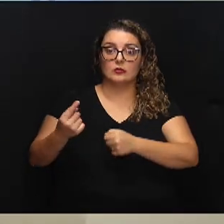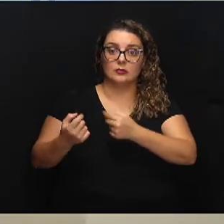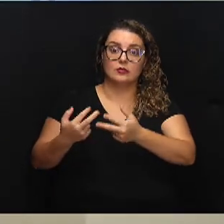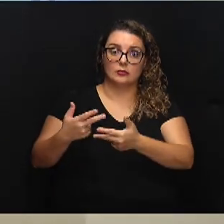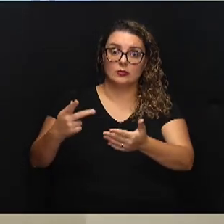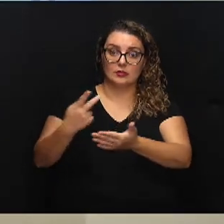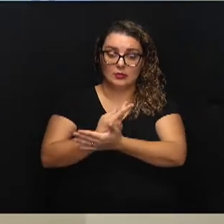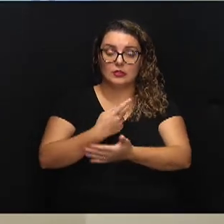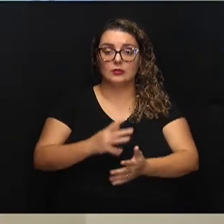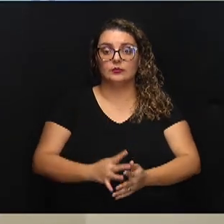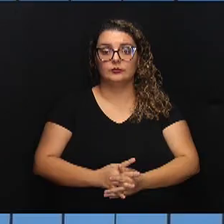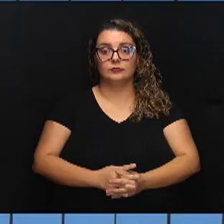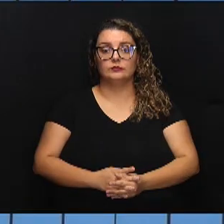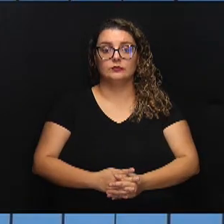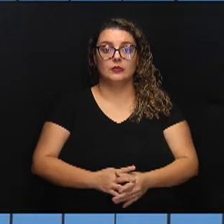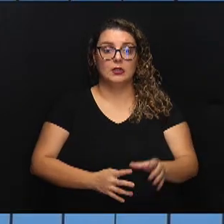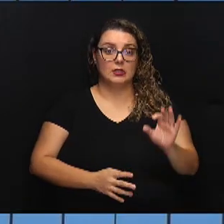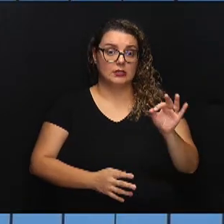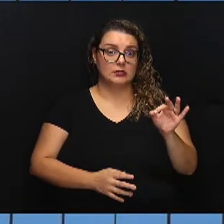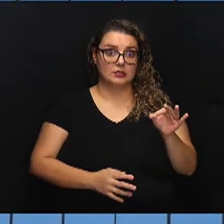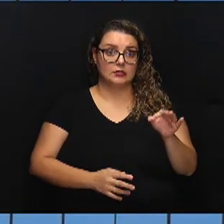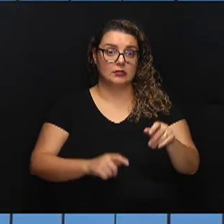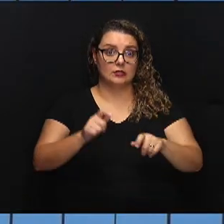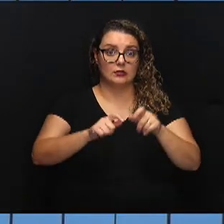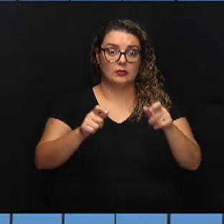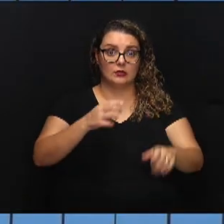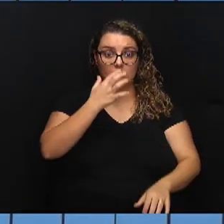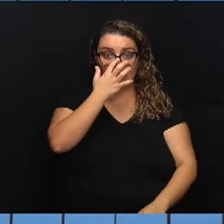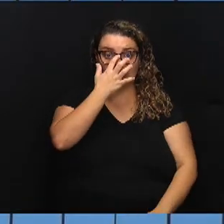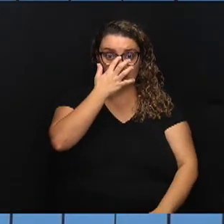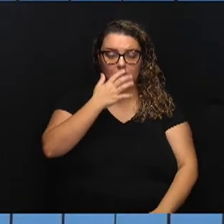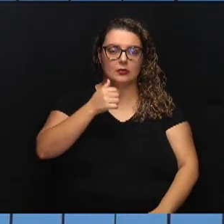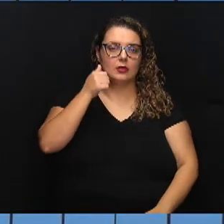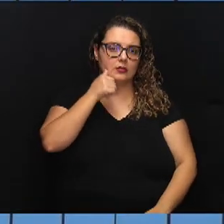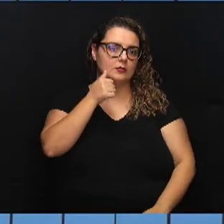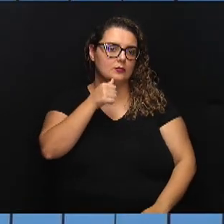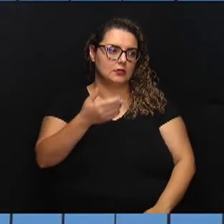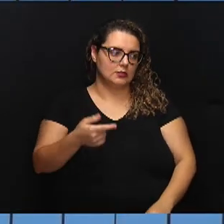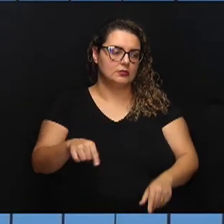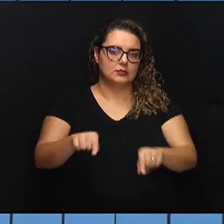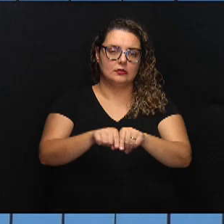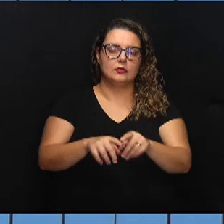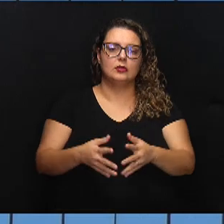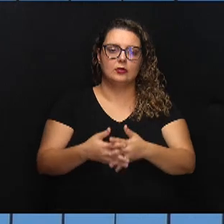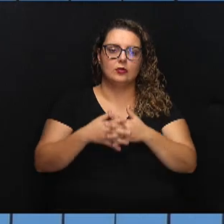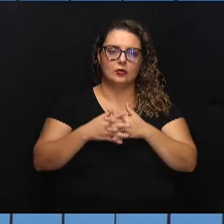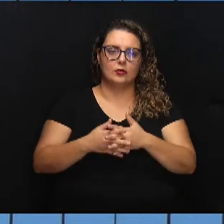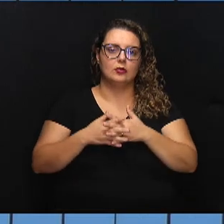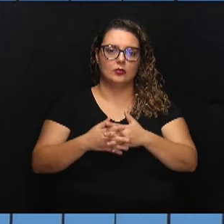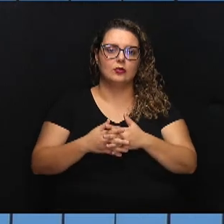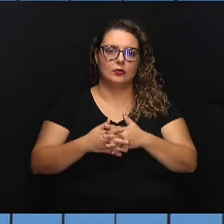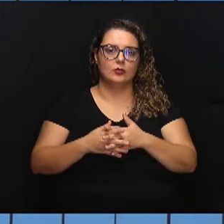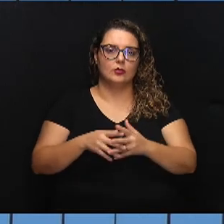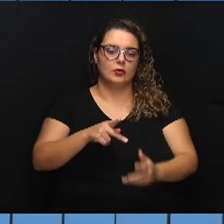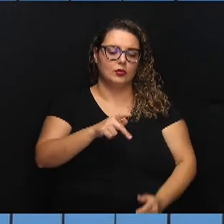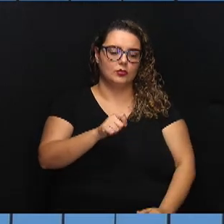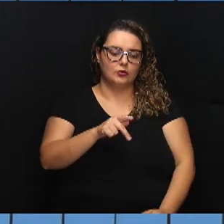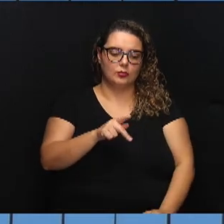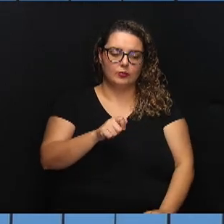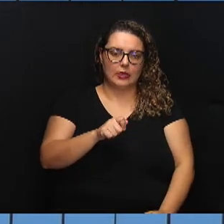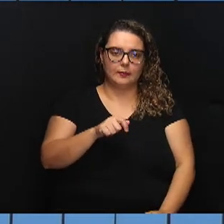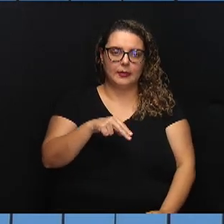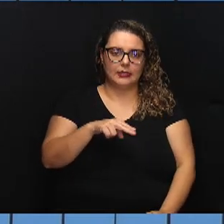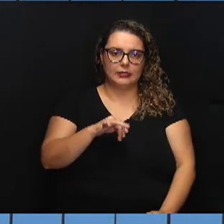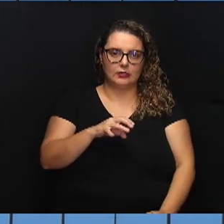errada. Exatamente. E o pessoal não, né? As mulheres também confundem muito, né, a questão do Papa Nicolau. Ele